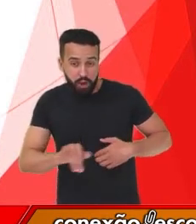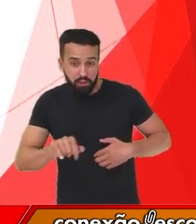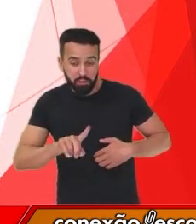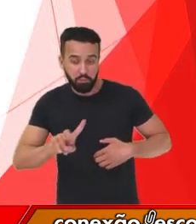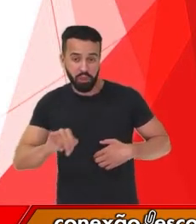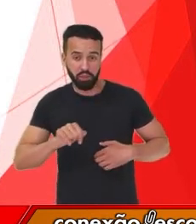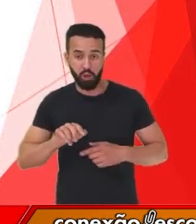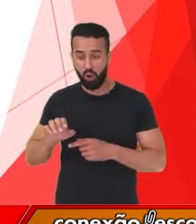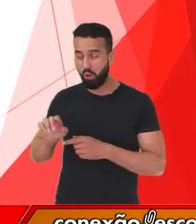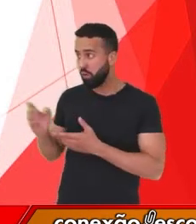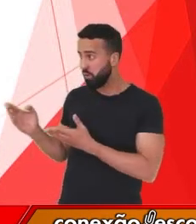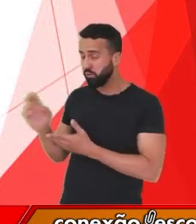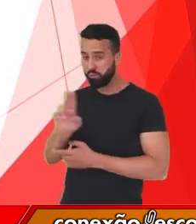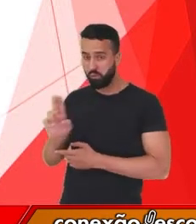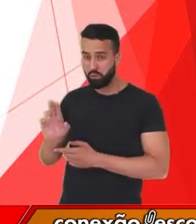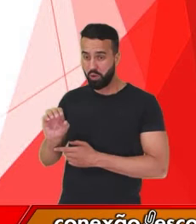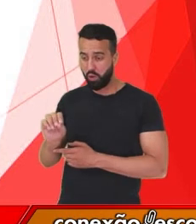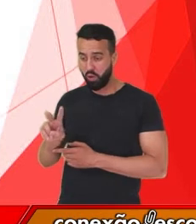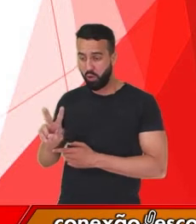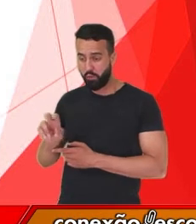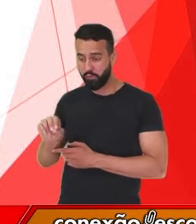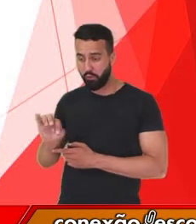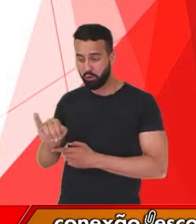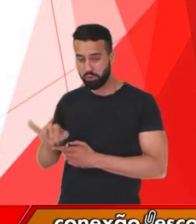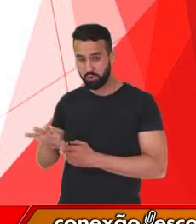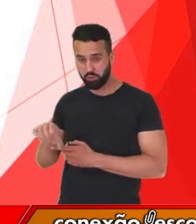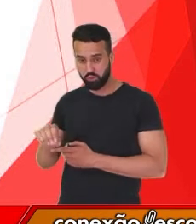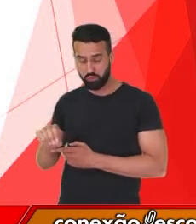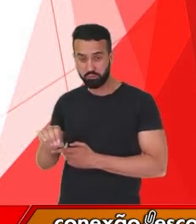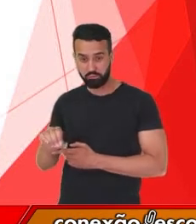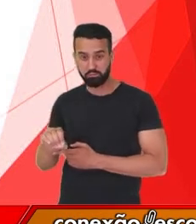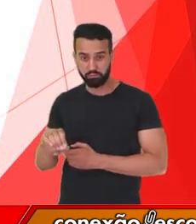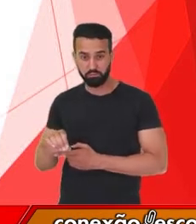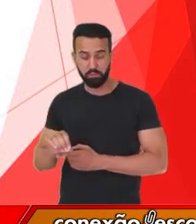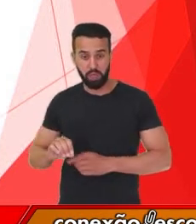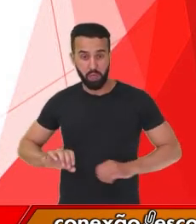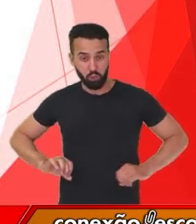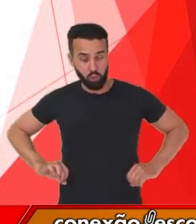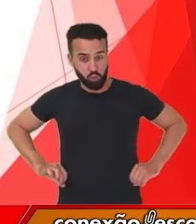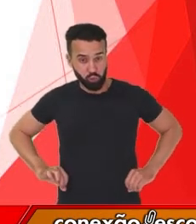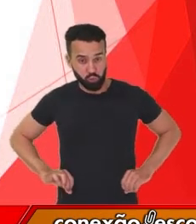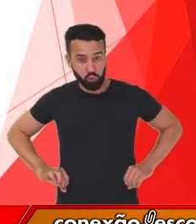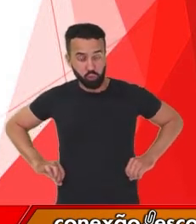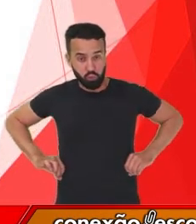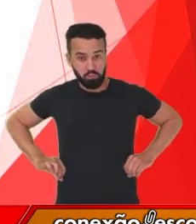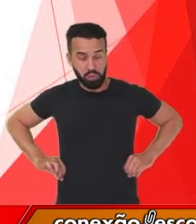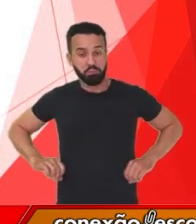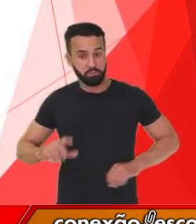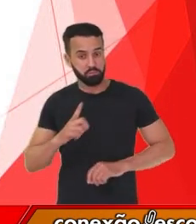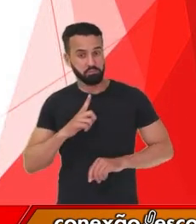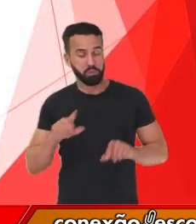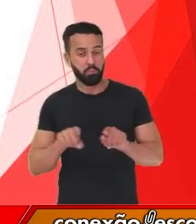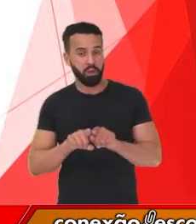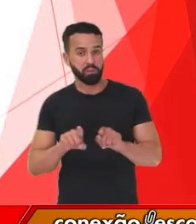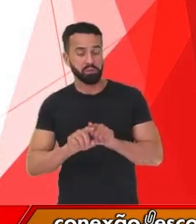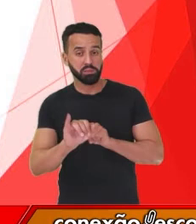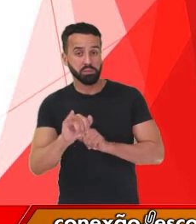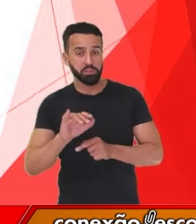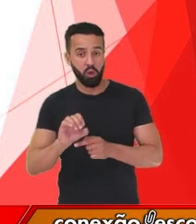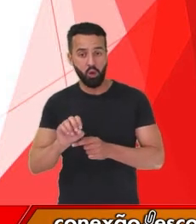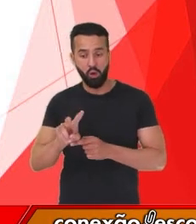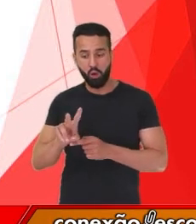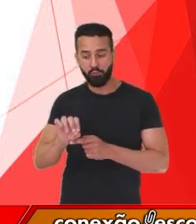de um ovócito, aqui nessa região chamada tuba uterina. Caso esse ovócito seja